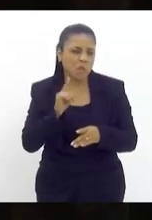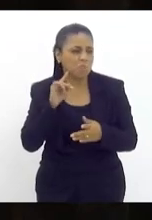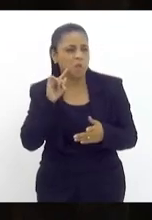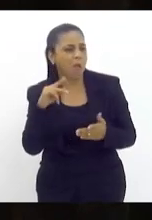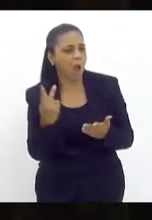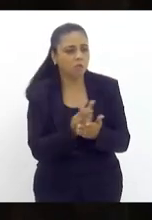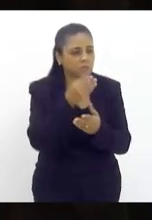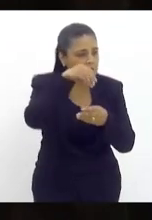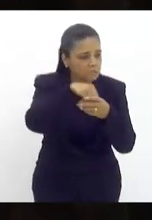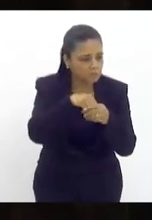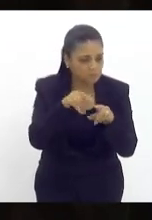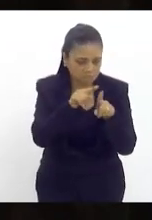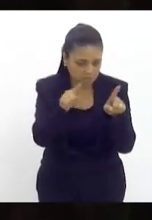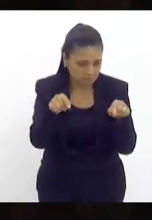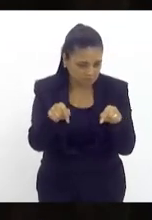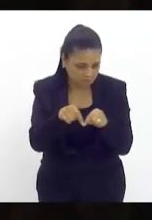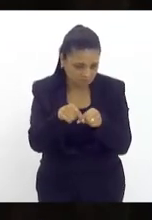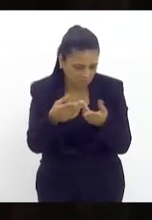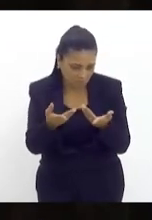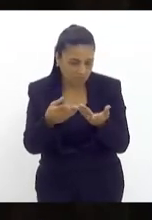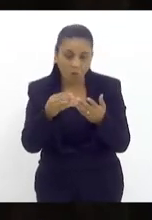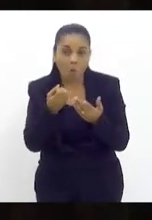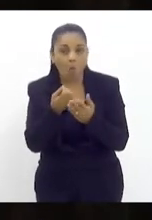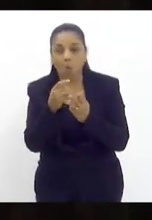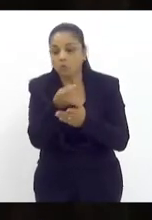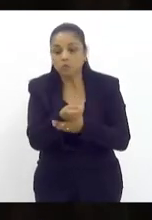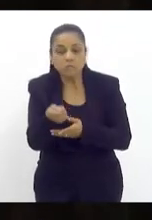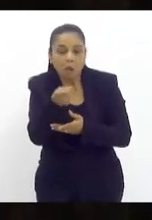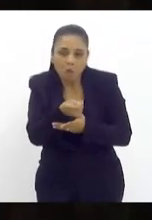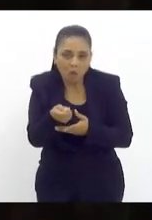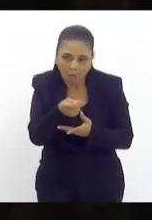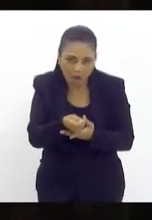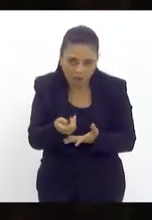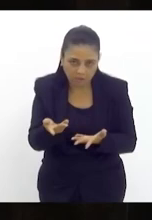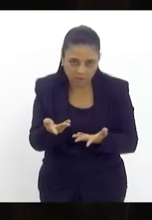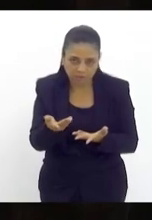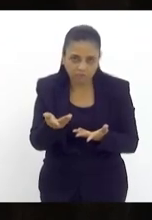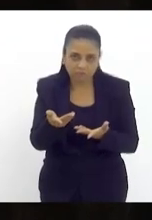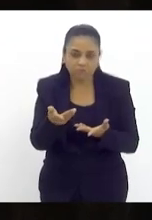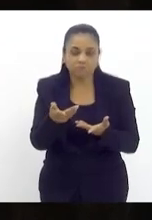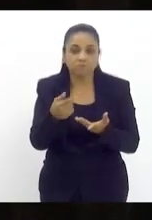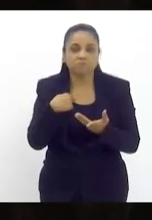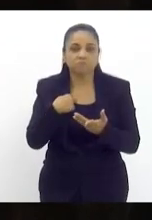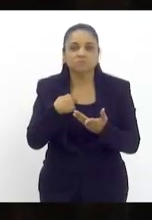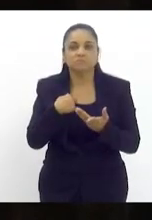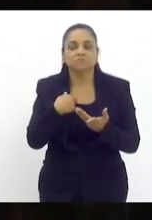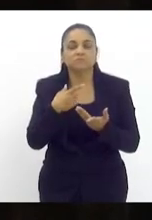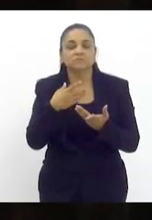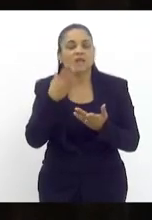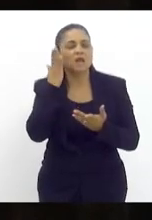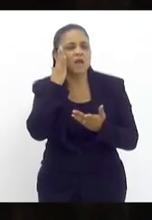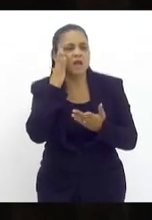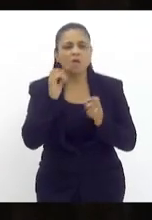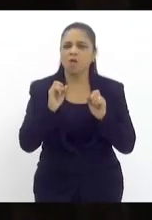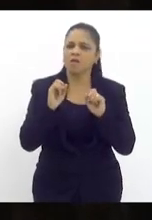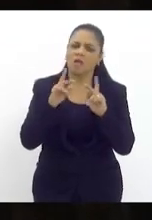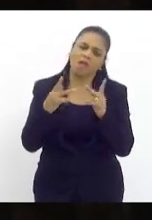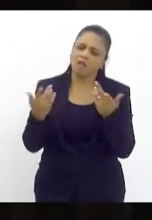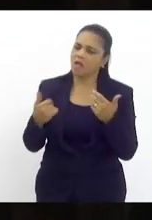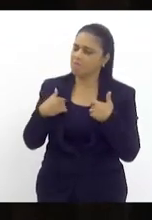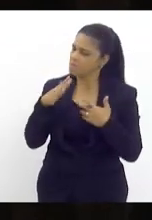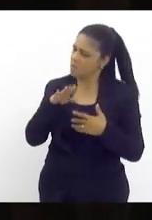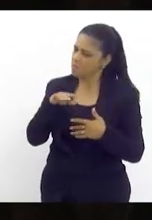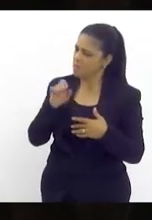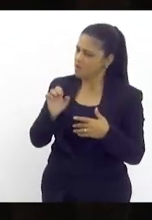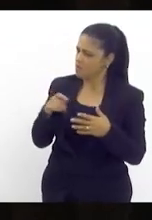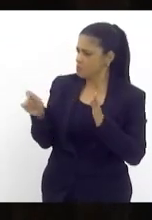no celular dos filhos. Né? Por outro lado, né, eles acham que está tudo ok. Uma mãe me falou, ai, nossa, meu filho não está